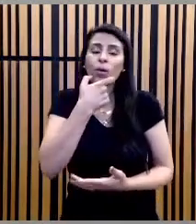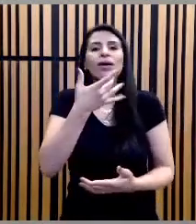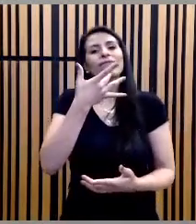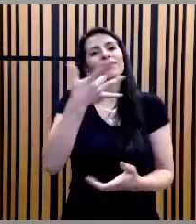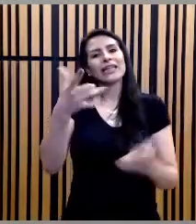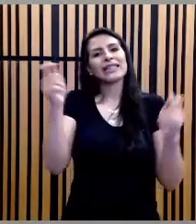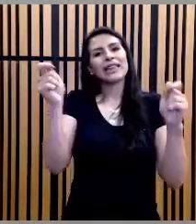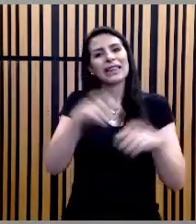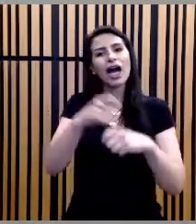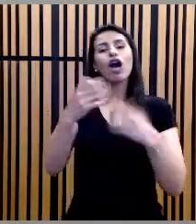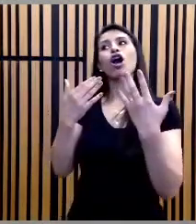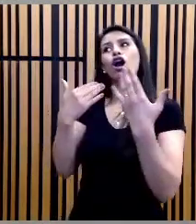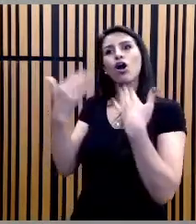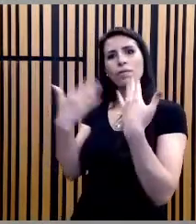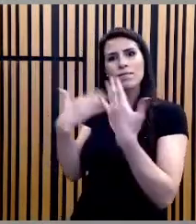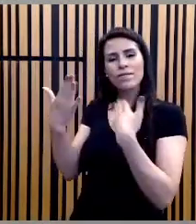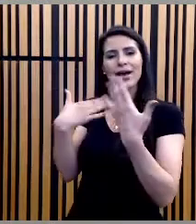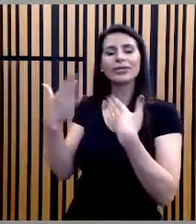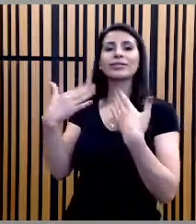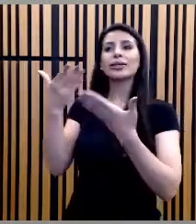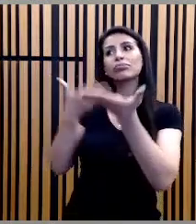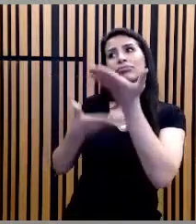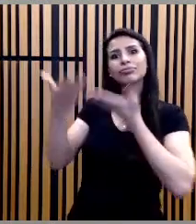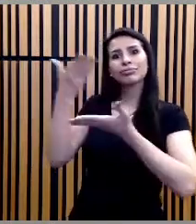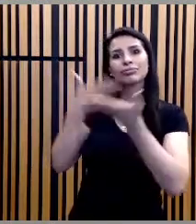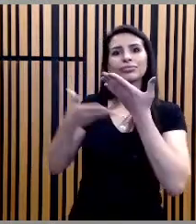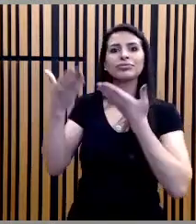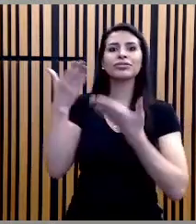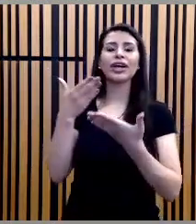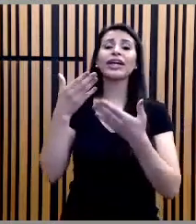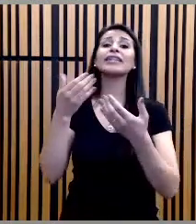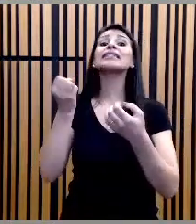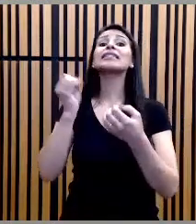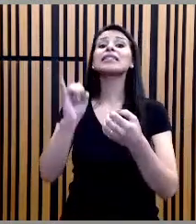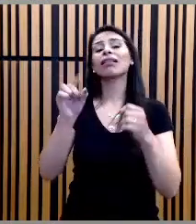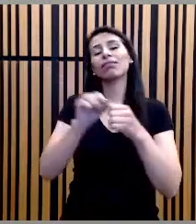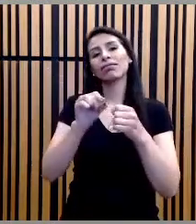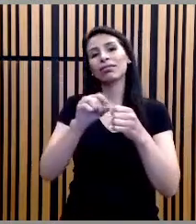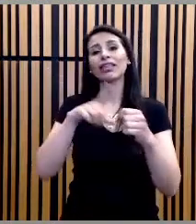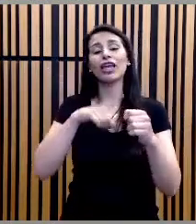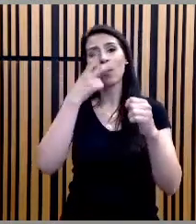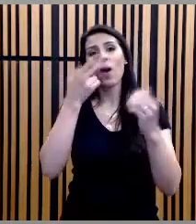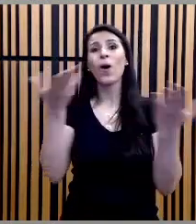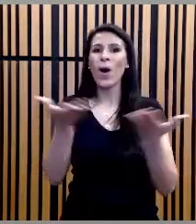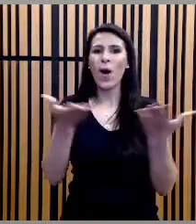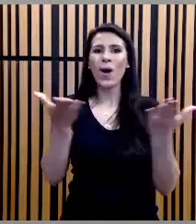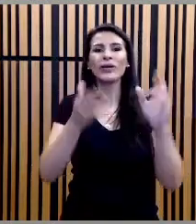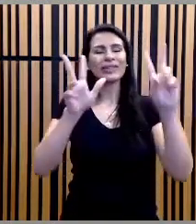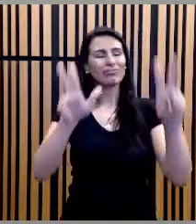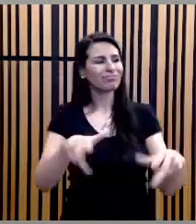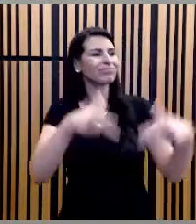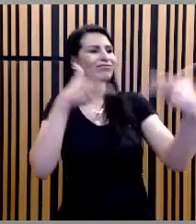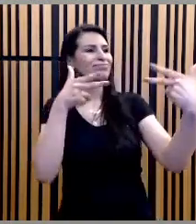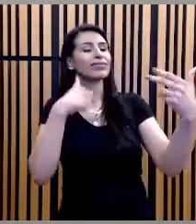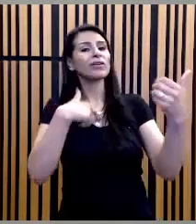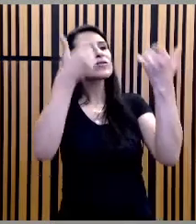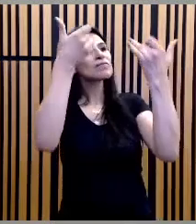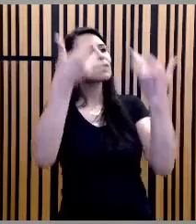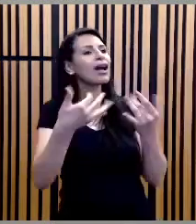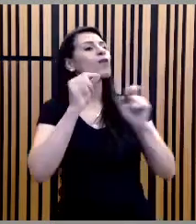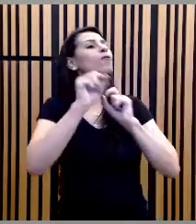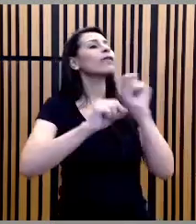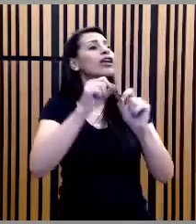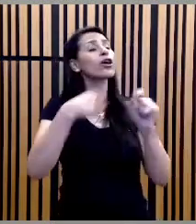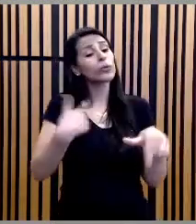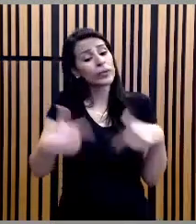intermedia essa nossa fala. E a gente vai fazer uma videoconferência, que nem a gente está fazendo agora, e tu vai relatar o que que tu está fazendo